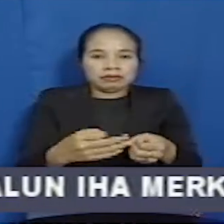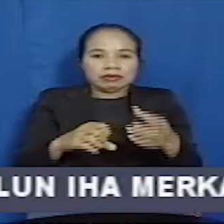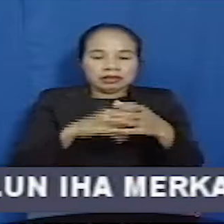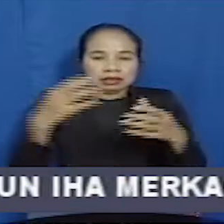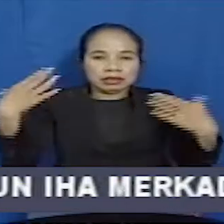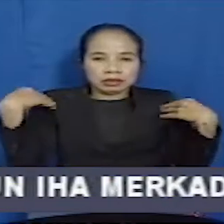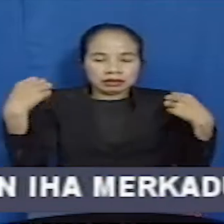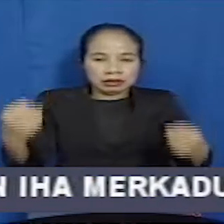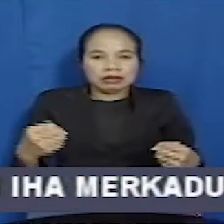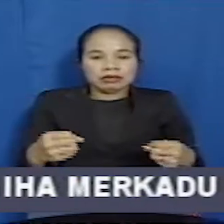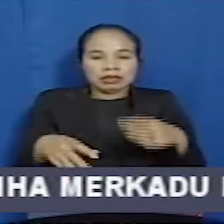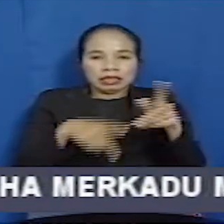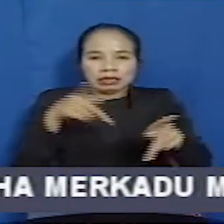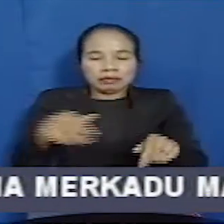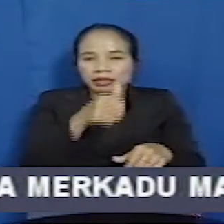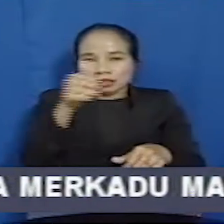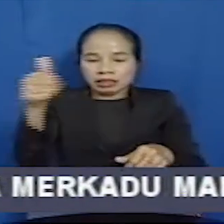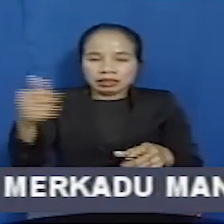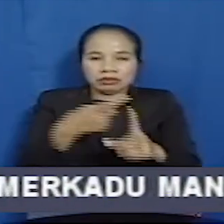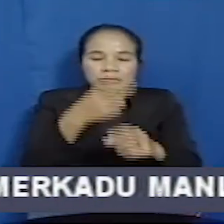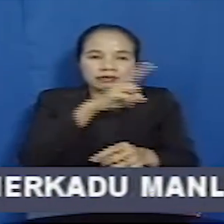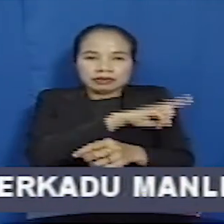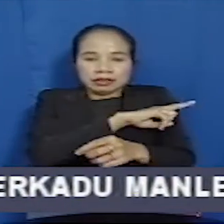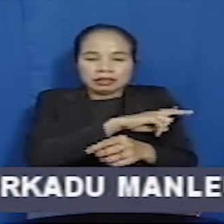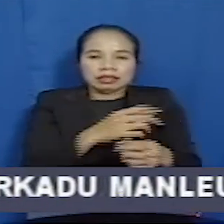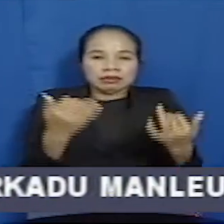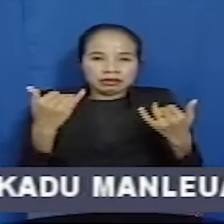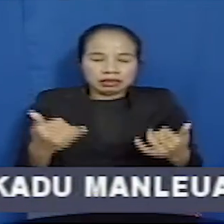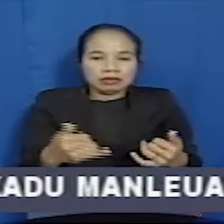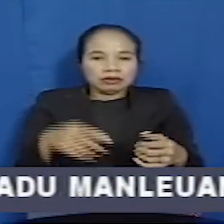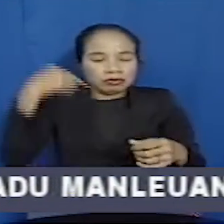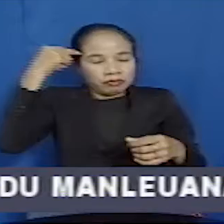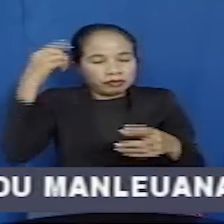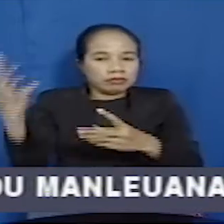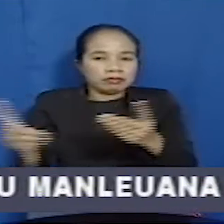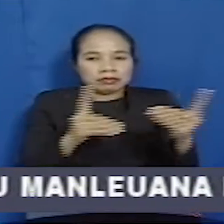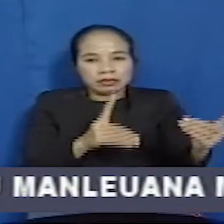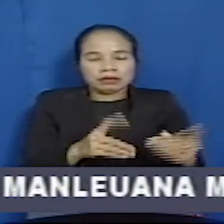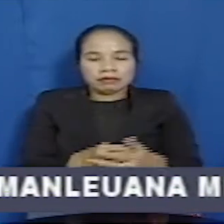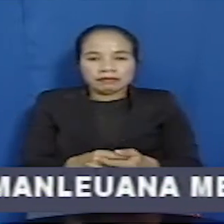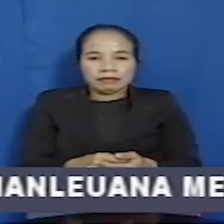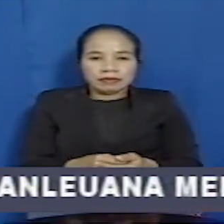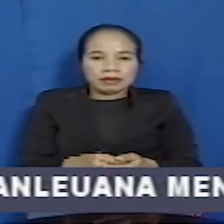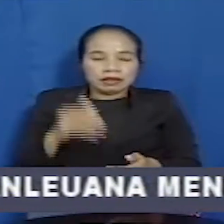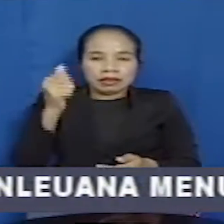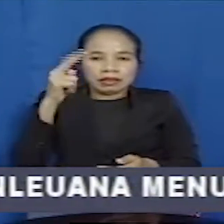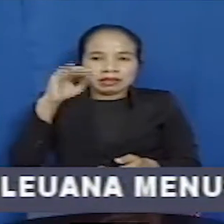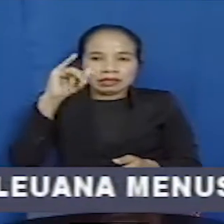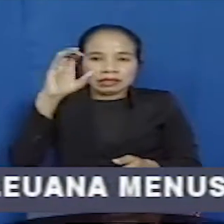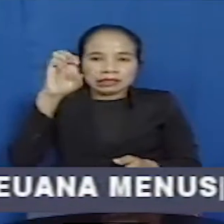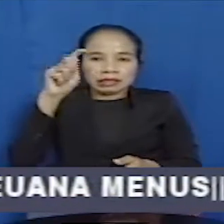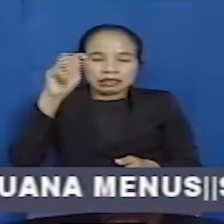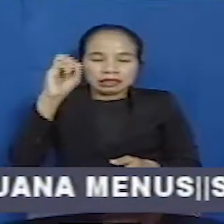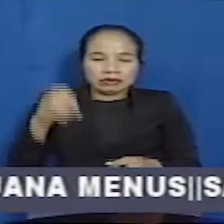Hasai imunidade cada cidadão li husi vacina nebe horas ne governo implementa. Aniceto Guterres